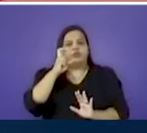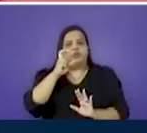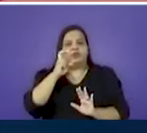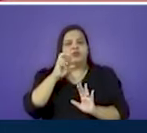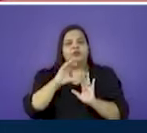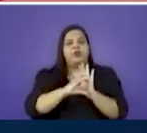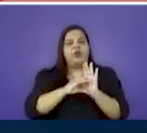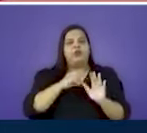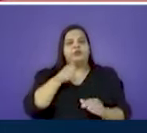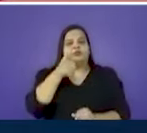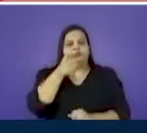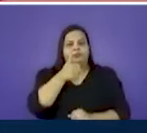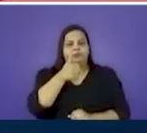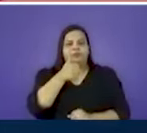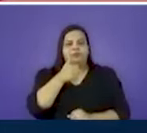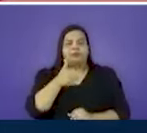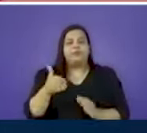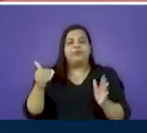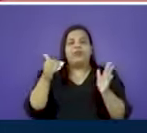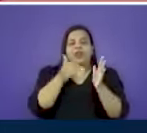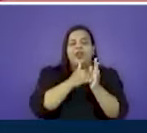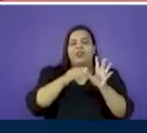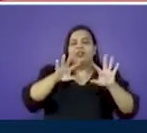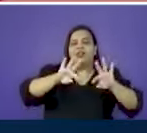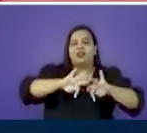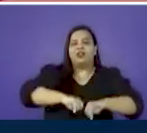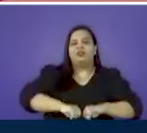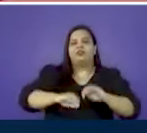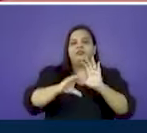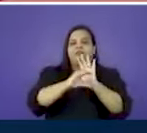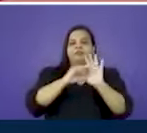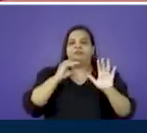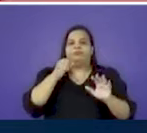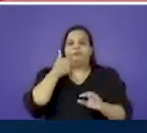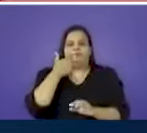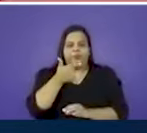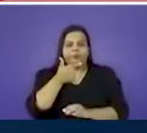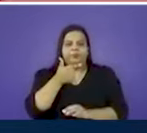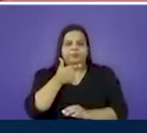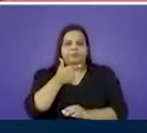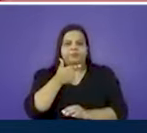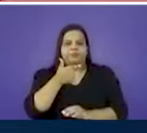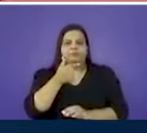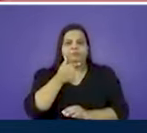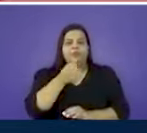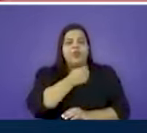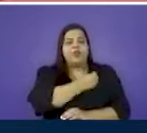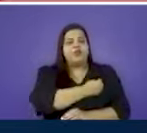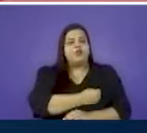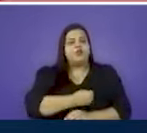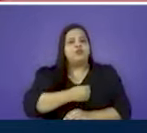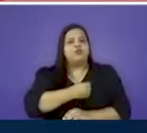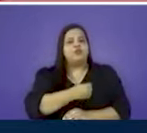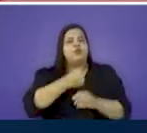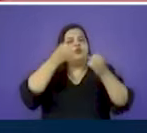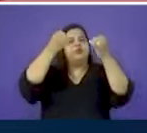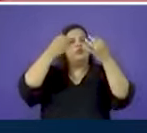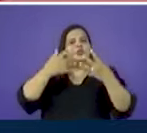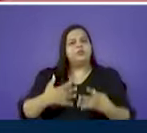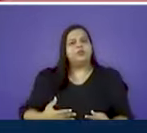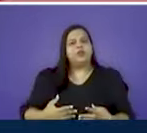1, até o final do capítulo 2, o apóstolo nos apresenta